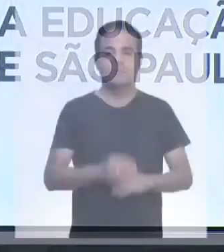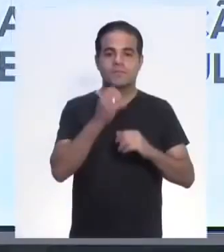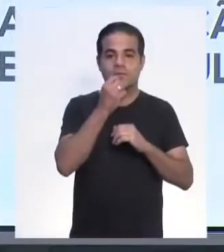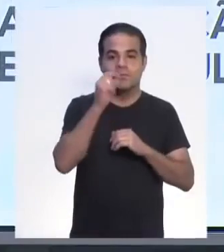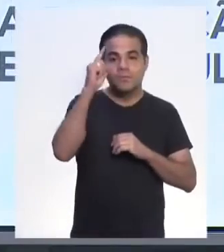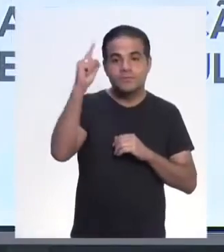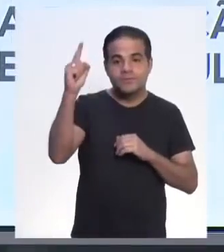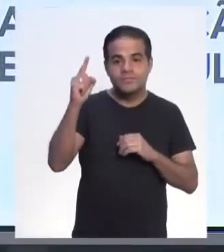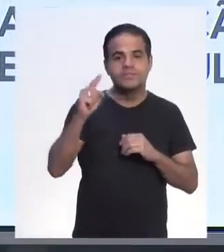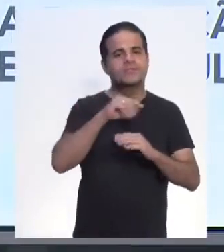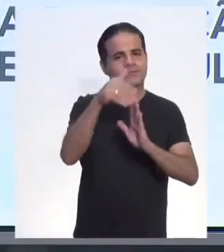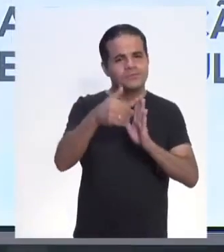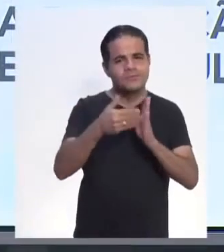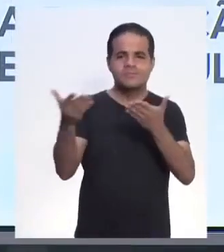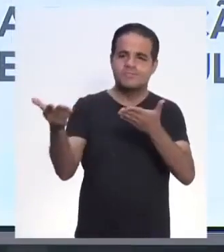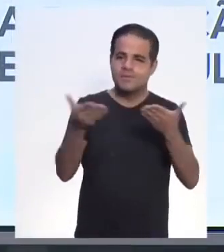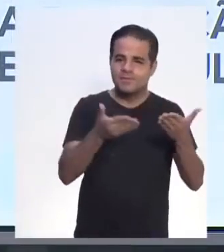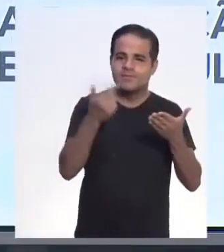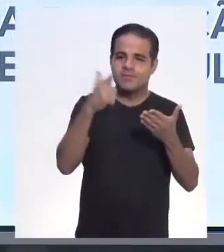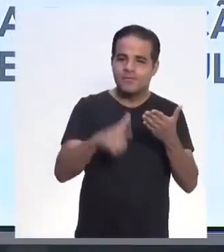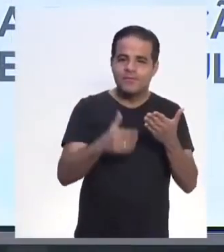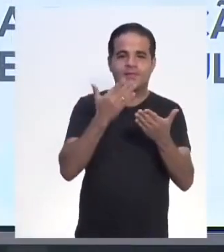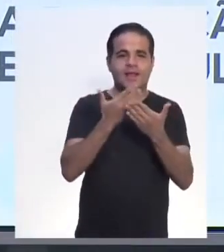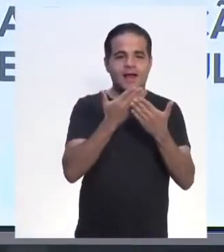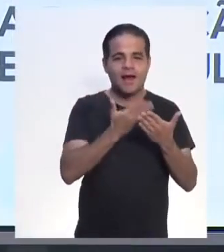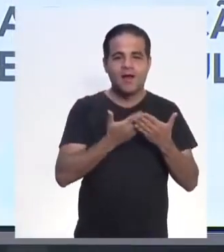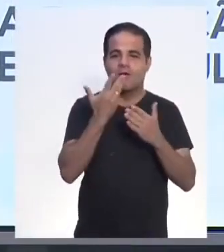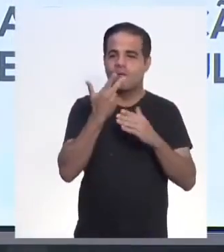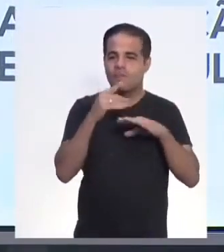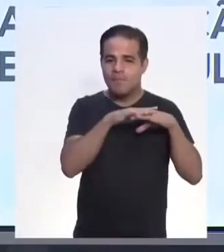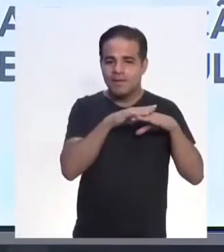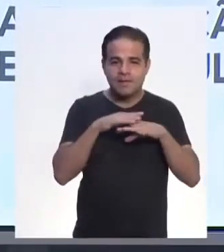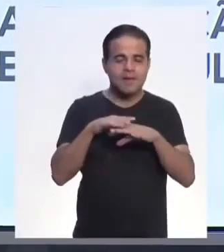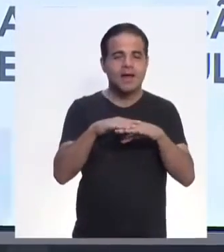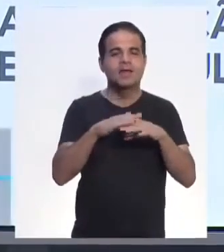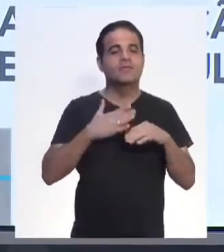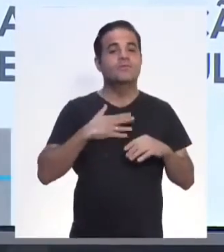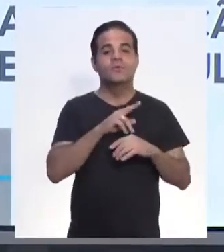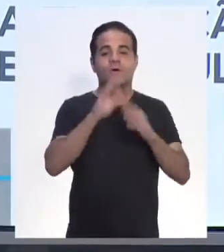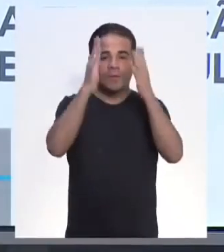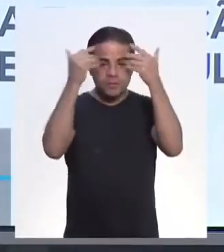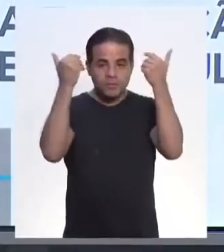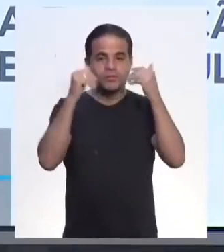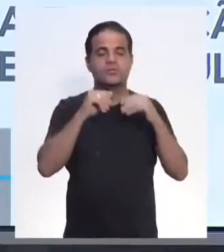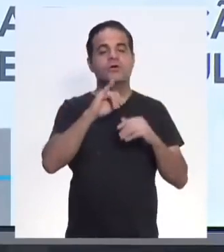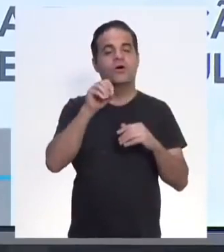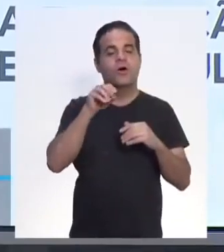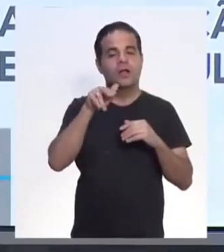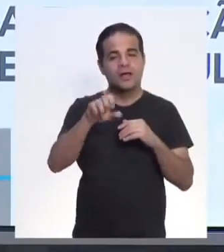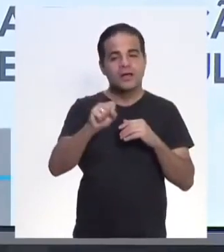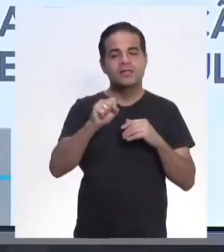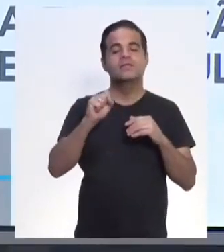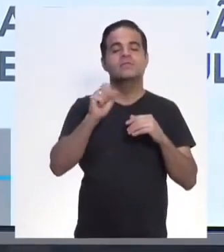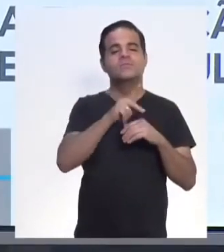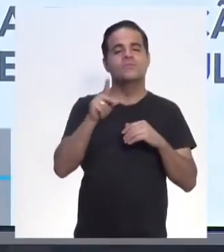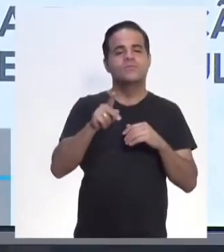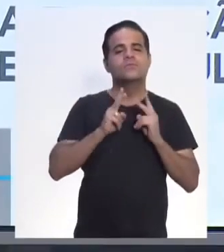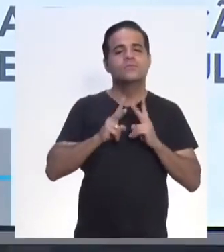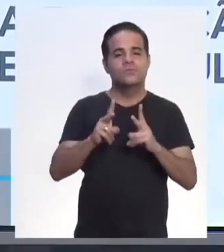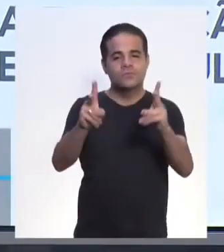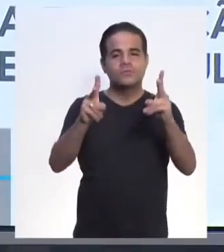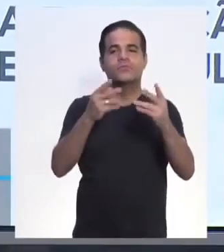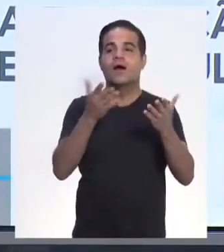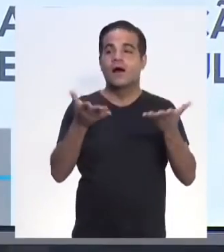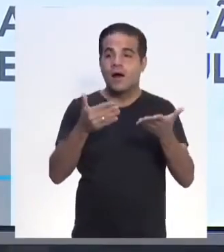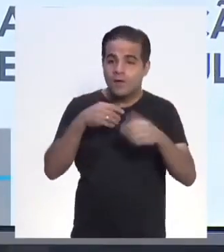Bom dia! Sejam todos bem-vindos para mais uma aula de matemática. Meu nome é Jonas, vou ser o professor de vocês hoje. Continuar a